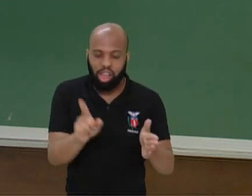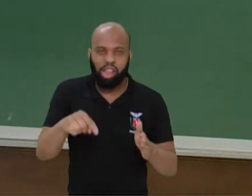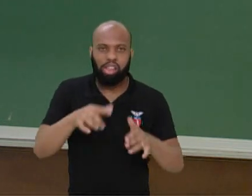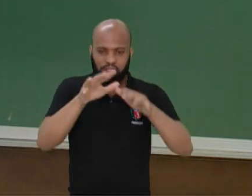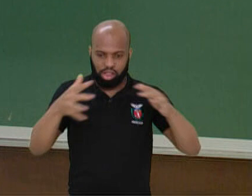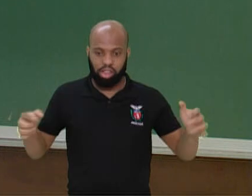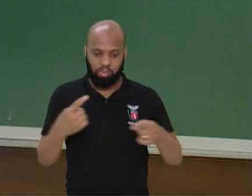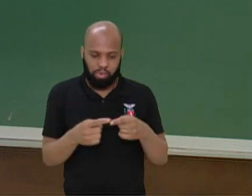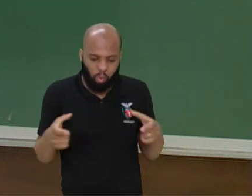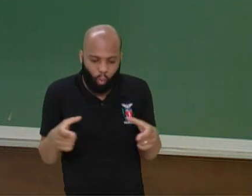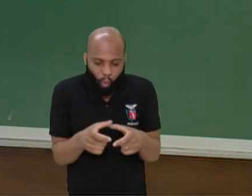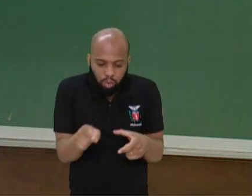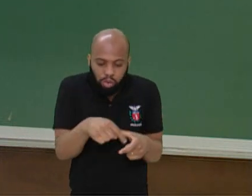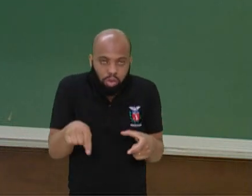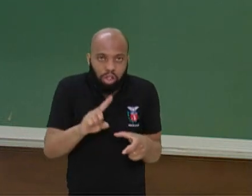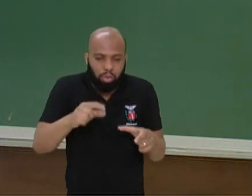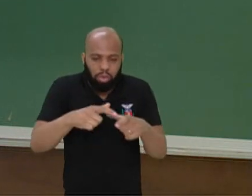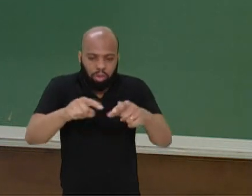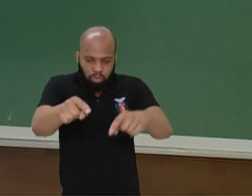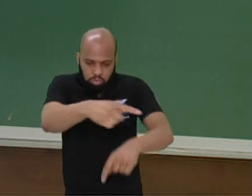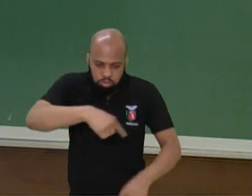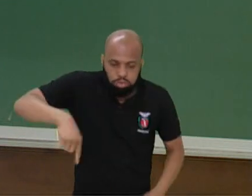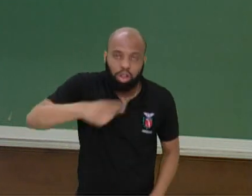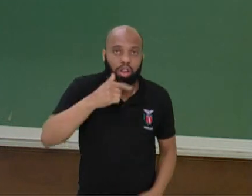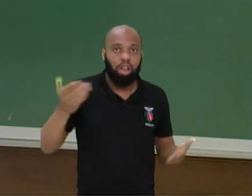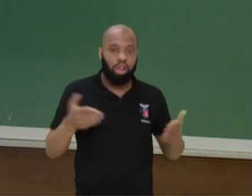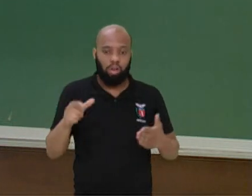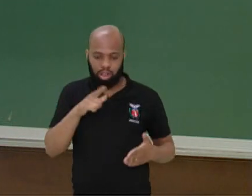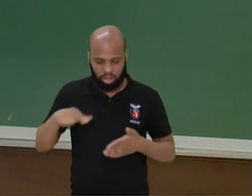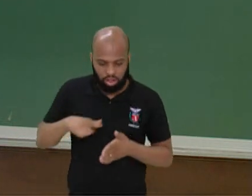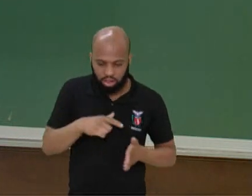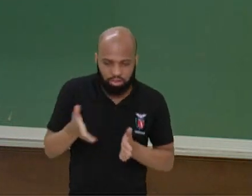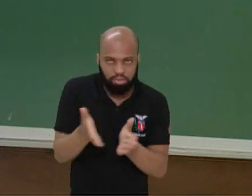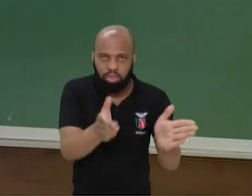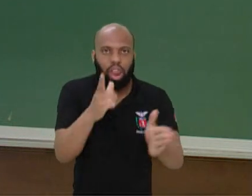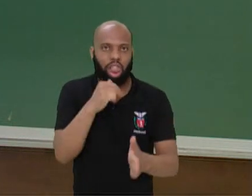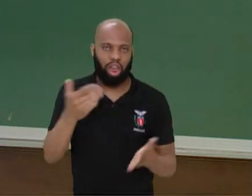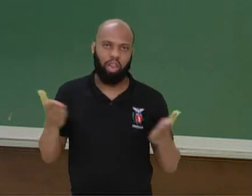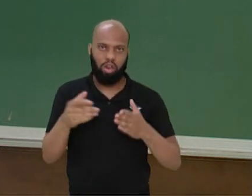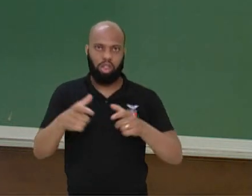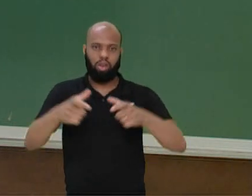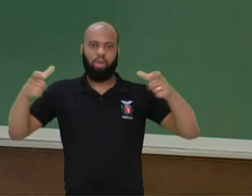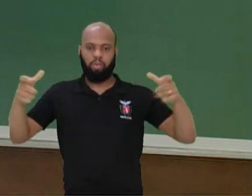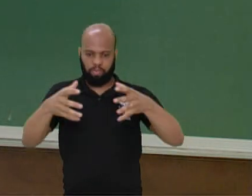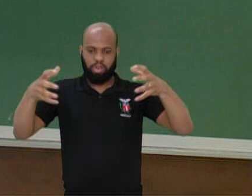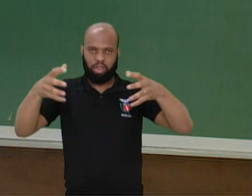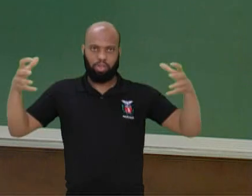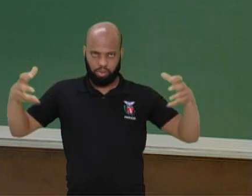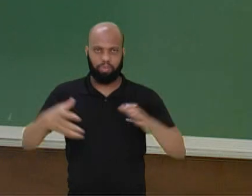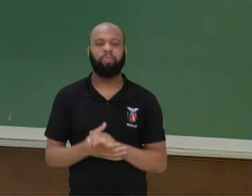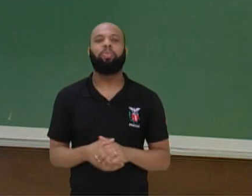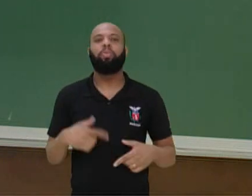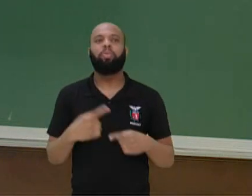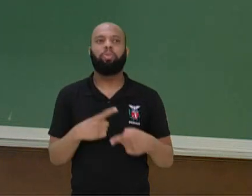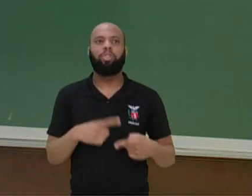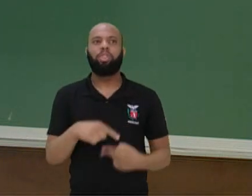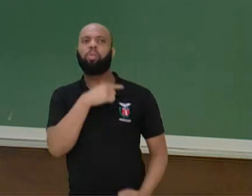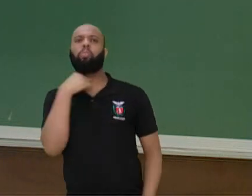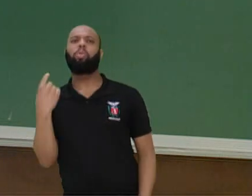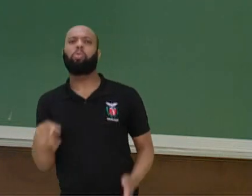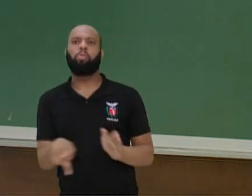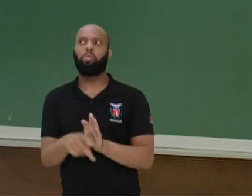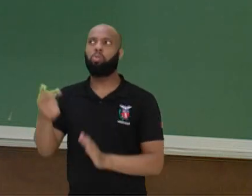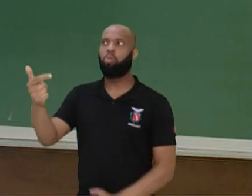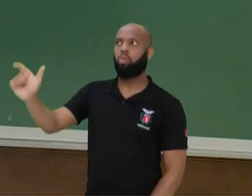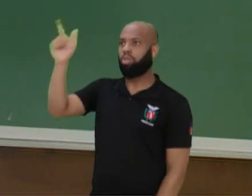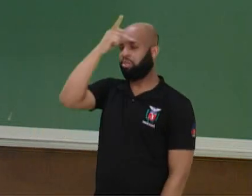Da pocinha virou uma lagoa, que agora já virou um lago, está aumentando, né? A morte era a morte dos